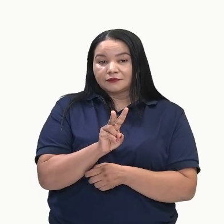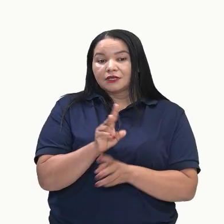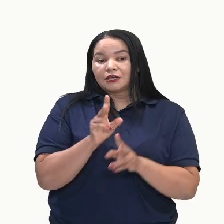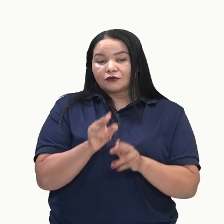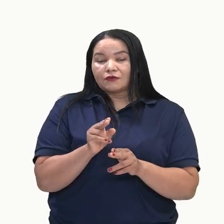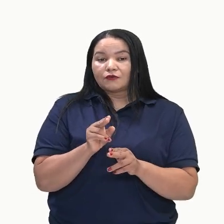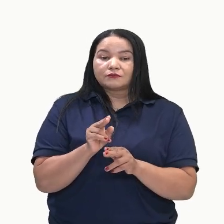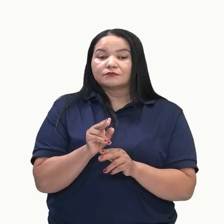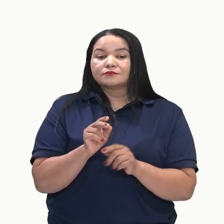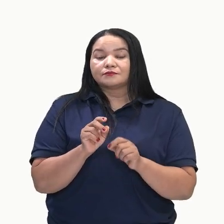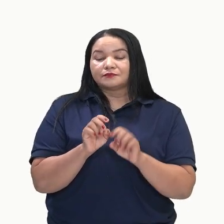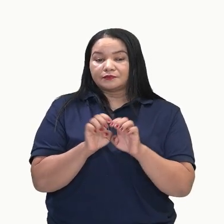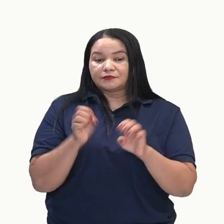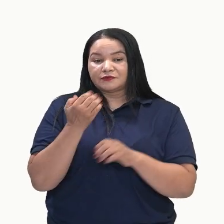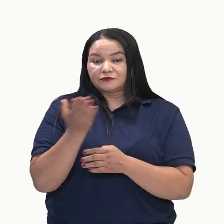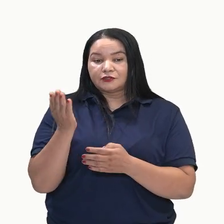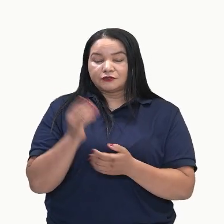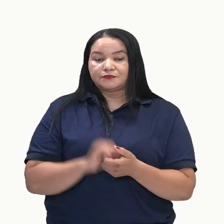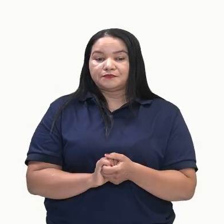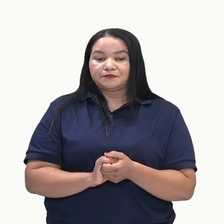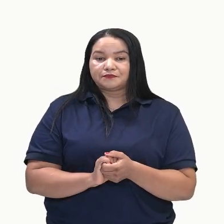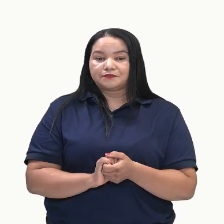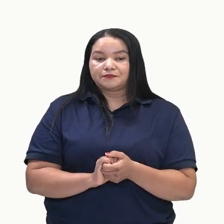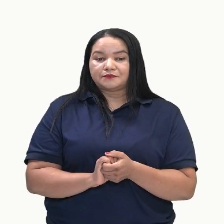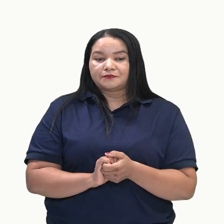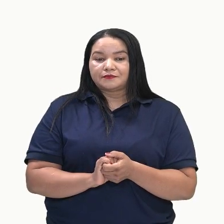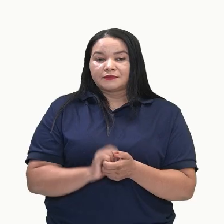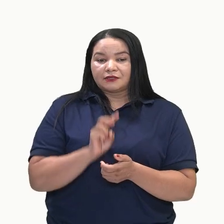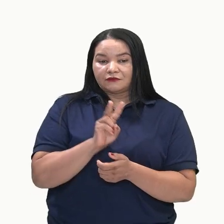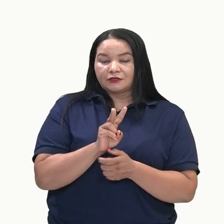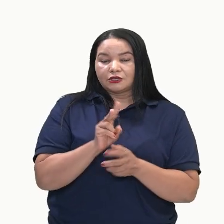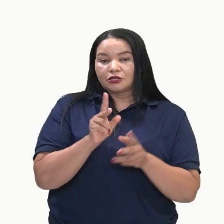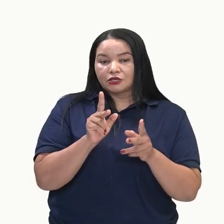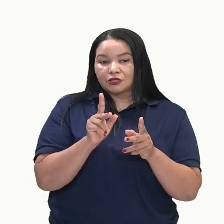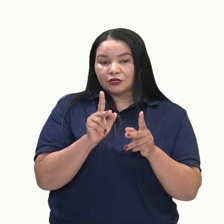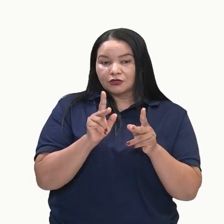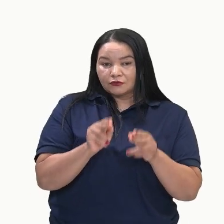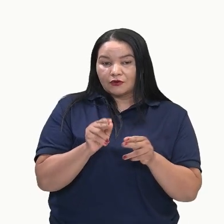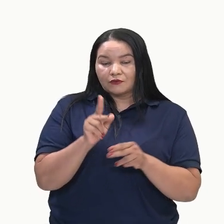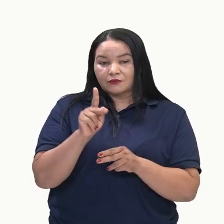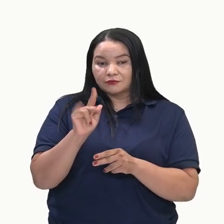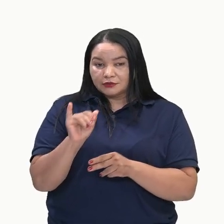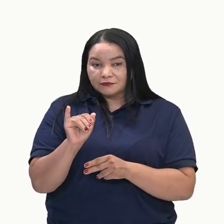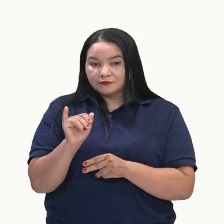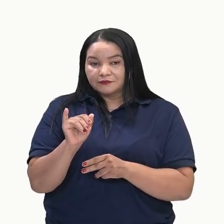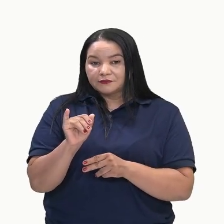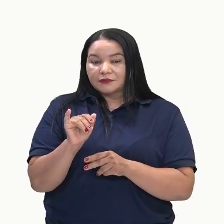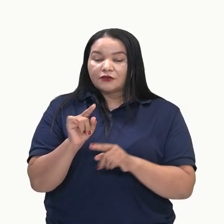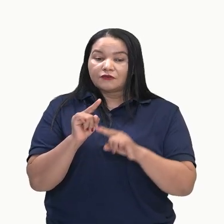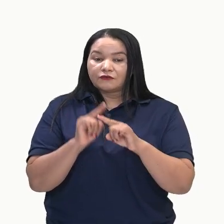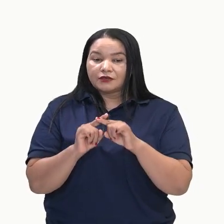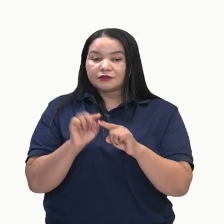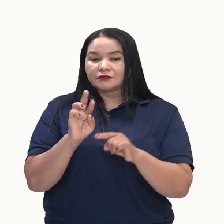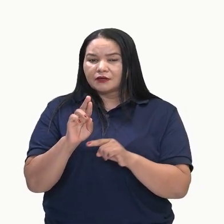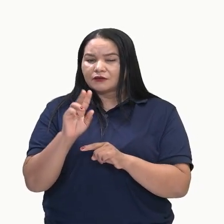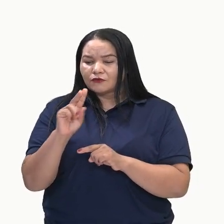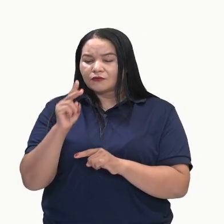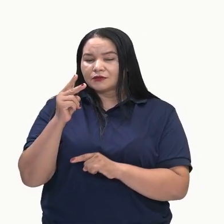é determinada por volume é igual a π vezes raio ao